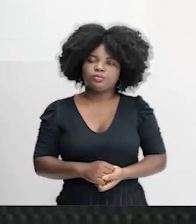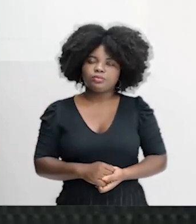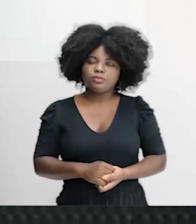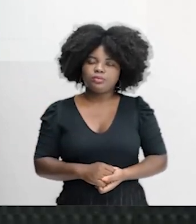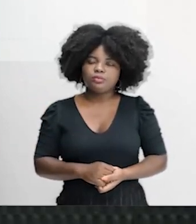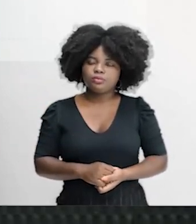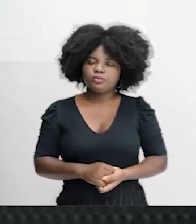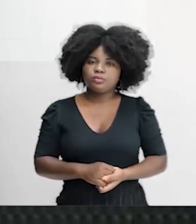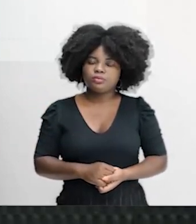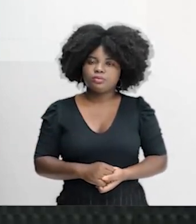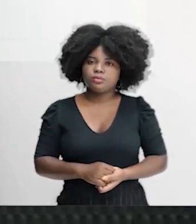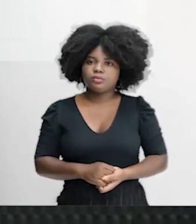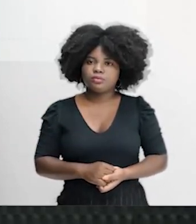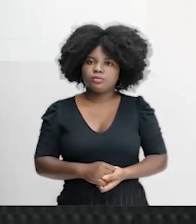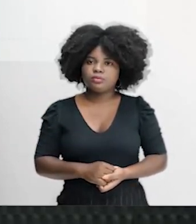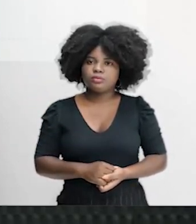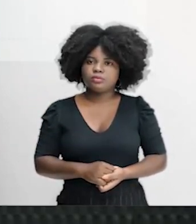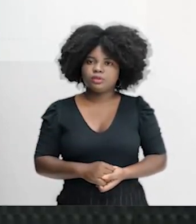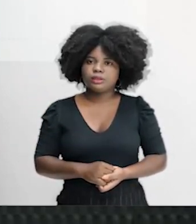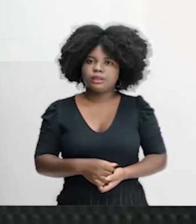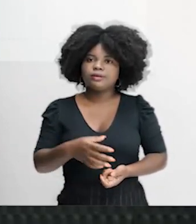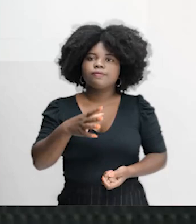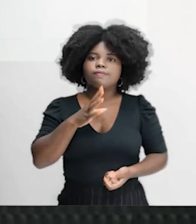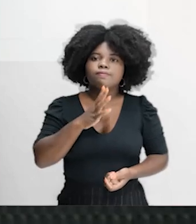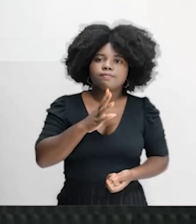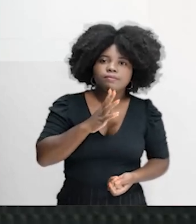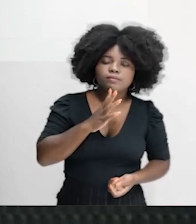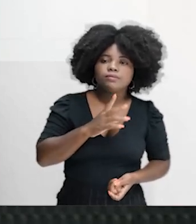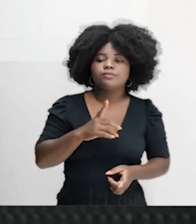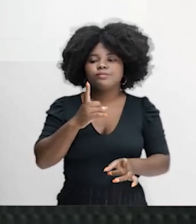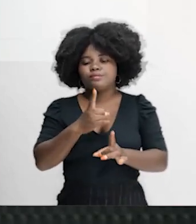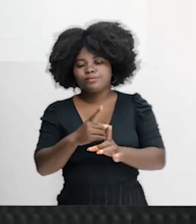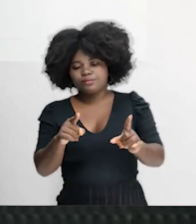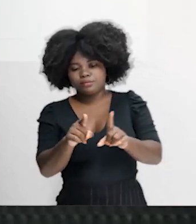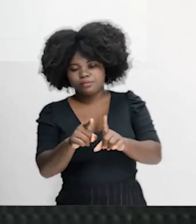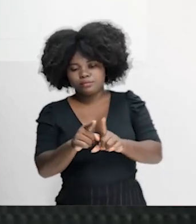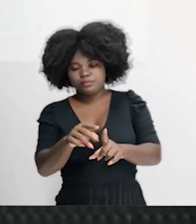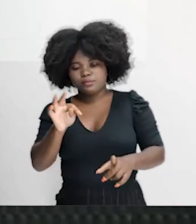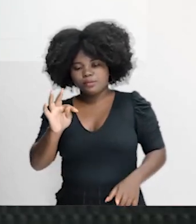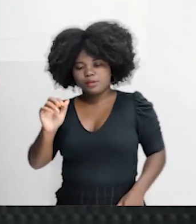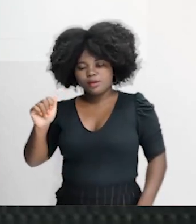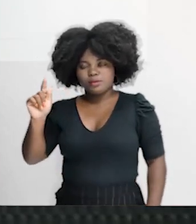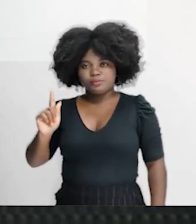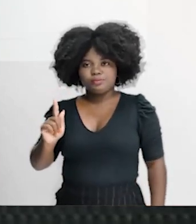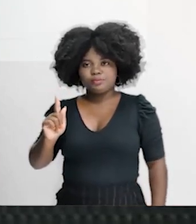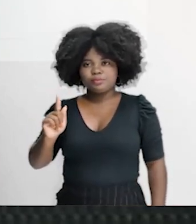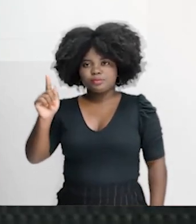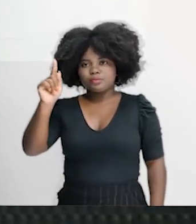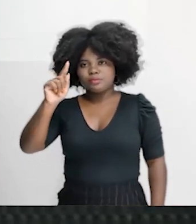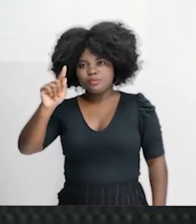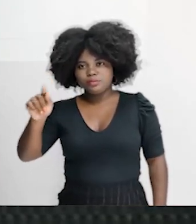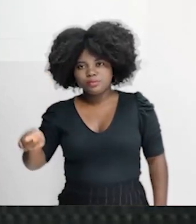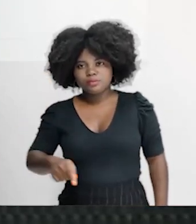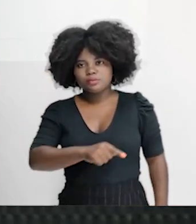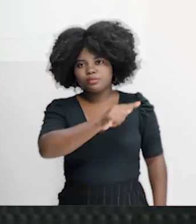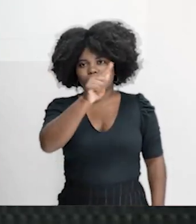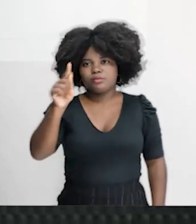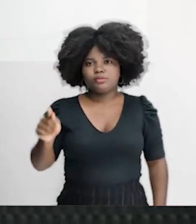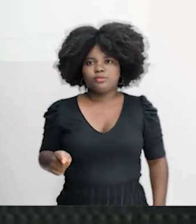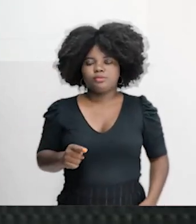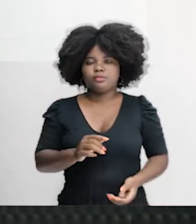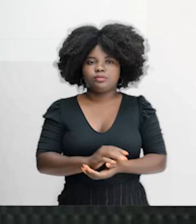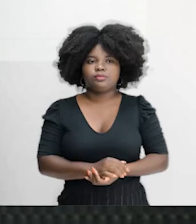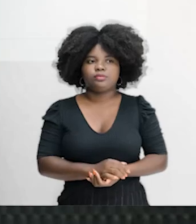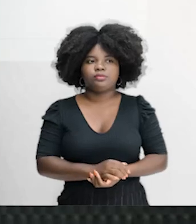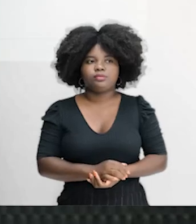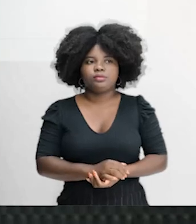Certo? Então dessa maneira você encontra a tangente de um arco. Tá? Uma reta